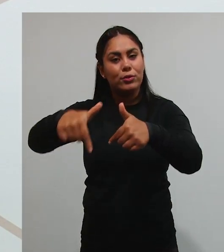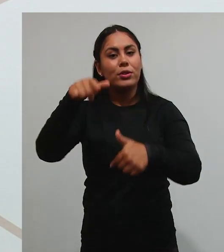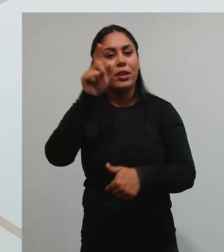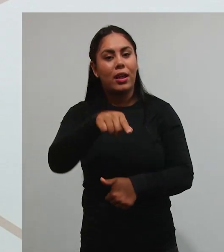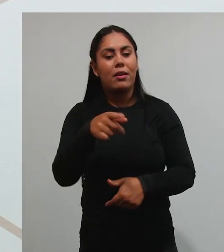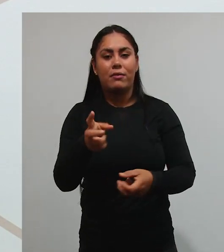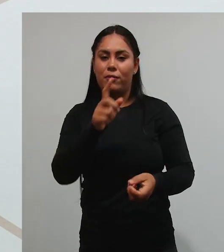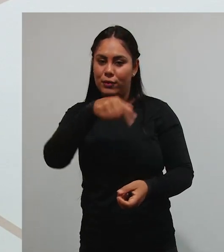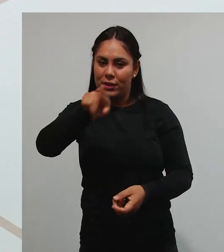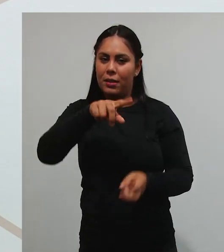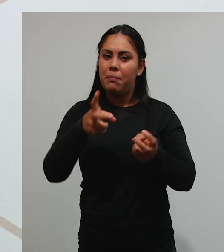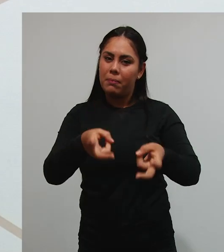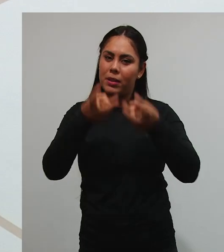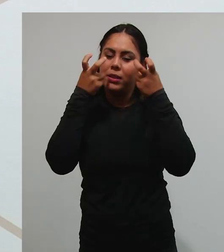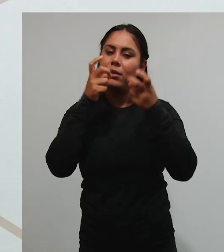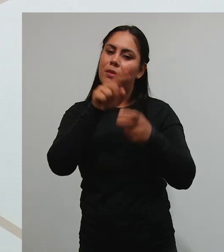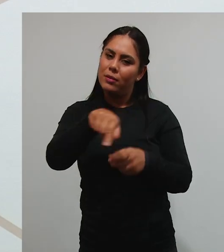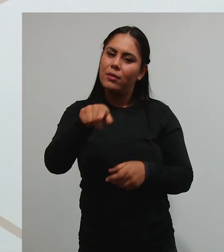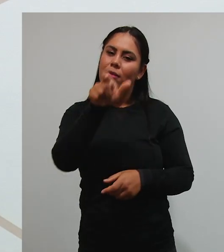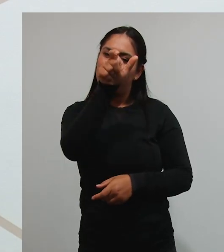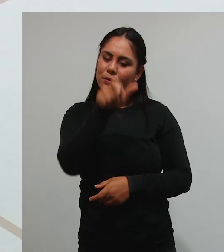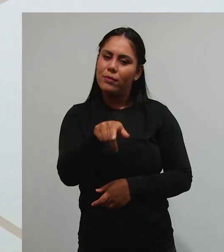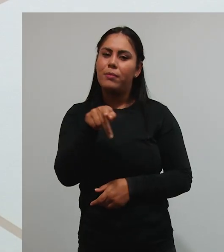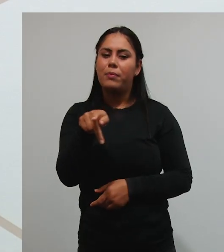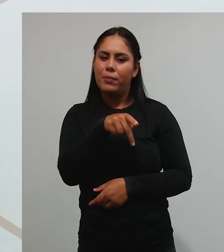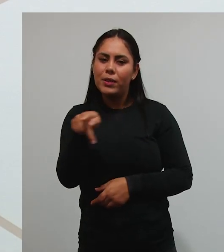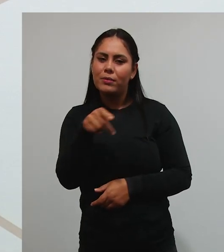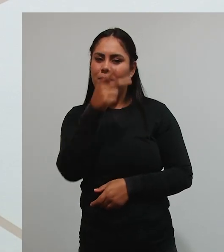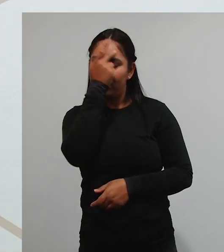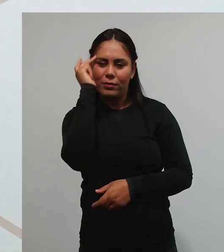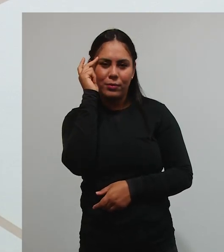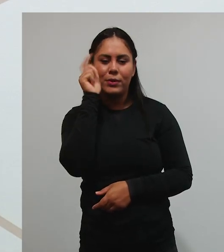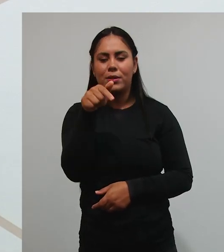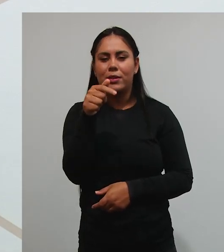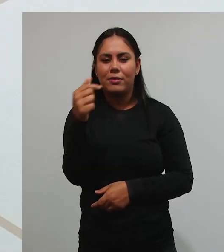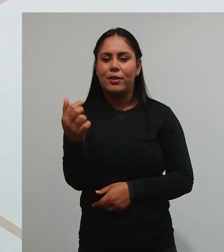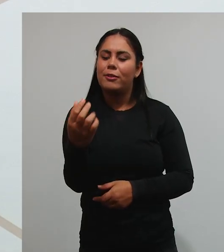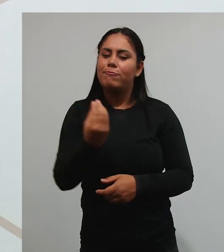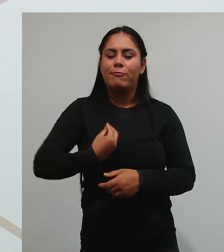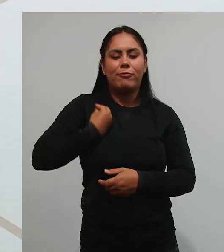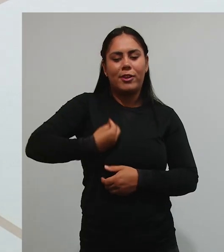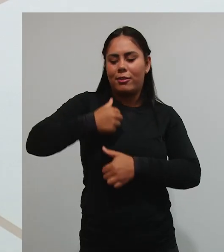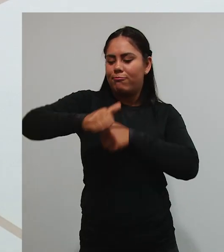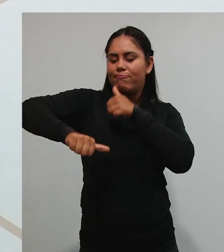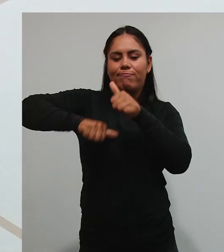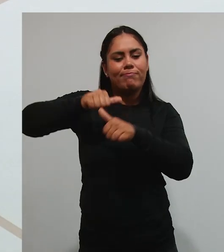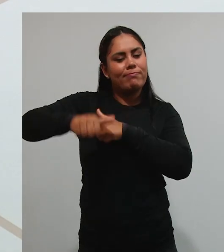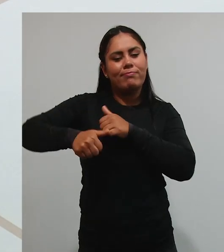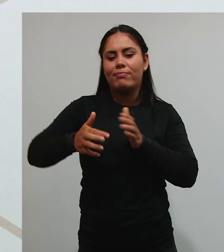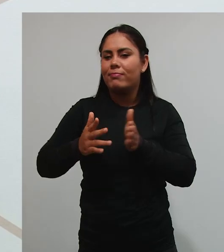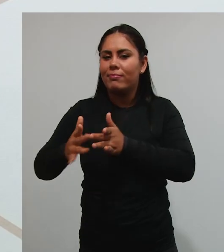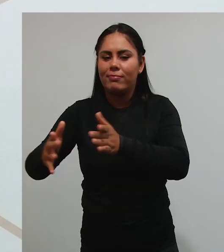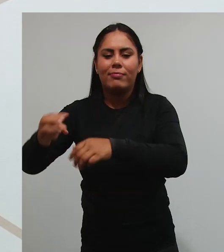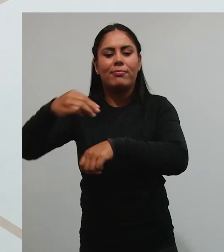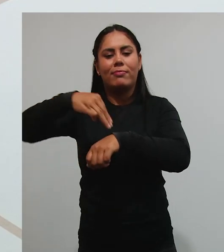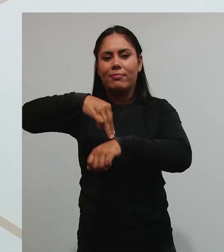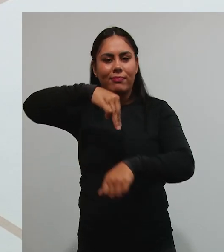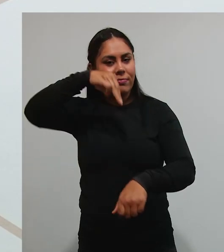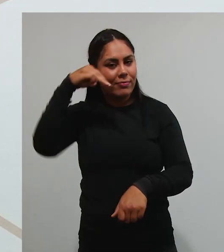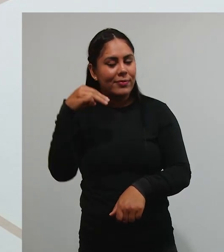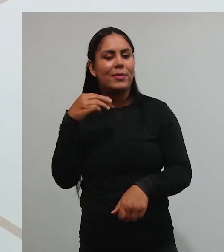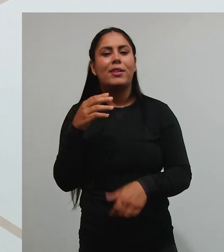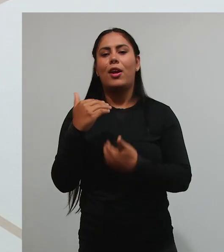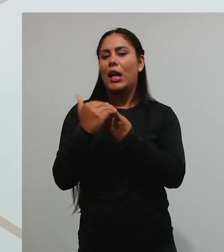atitudes, você percebe isso. E você foi uma pessoa que iluminou a minha vida, Fábio, durante o